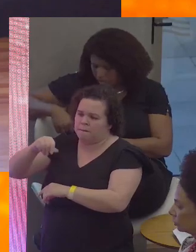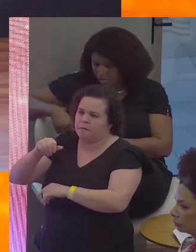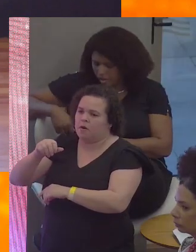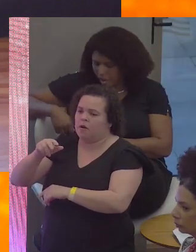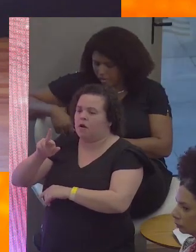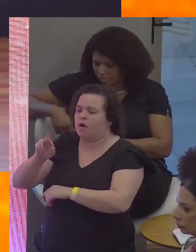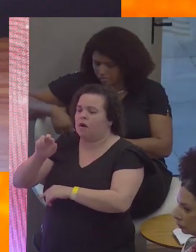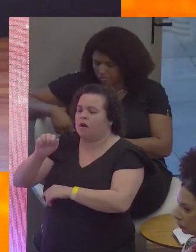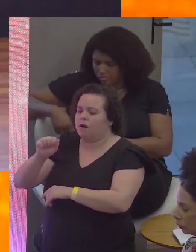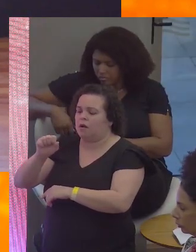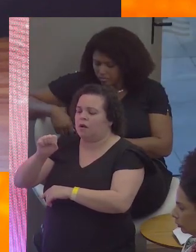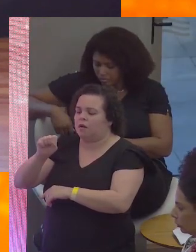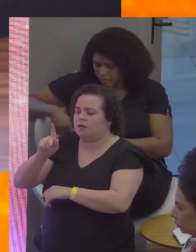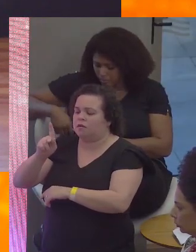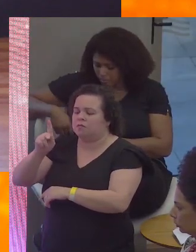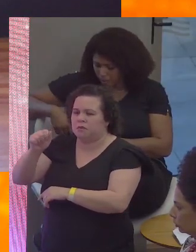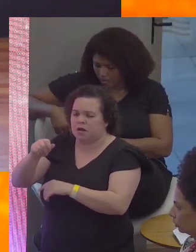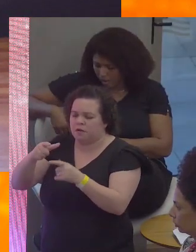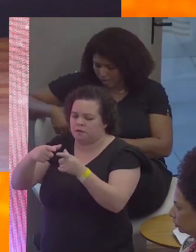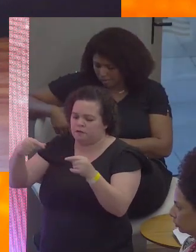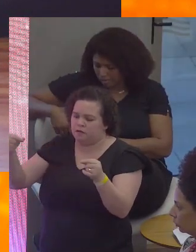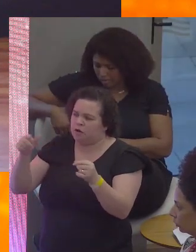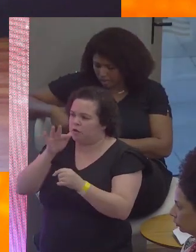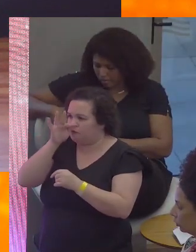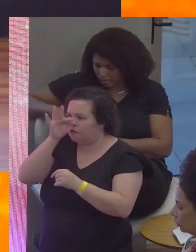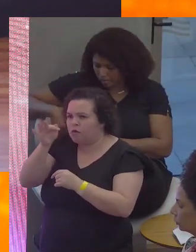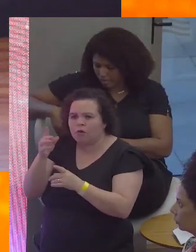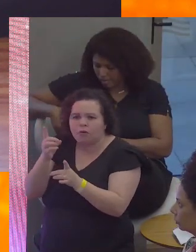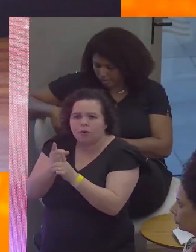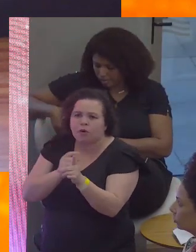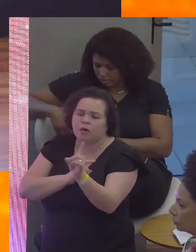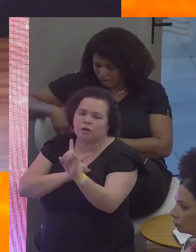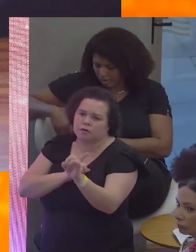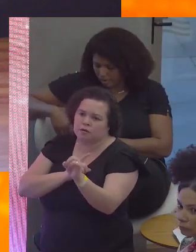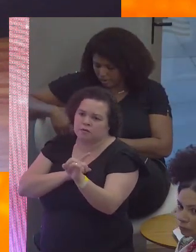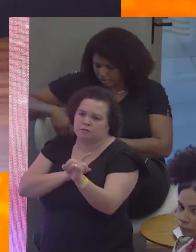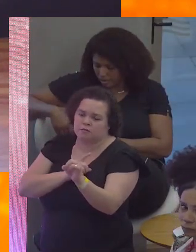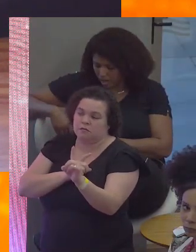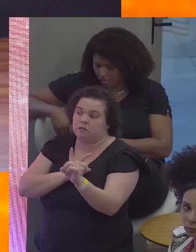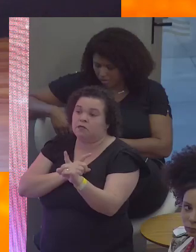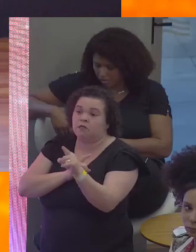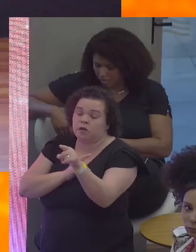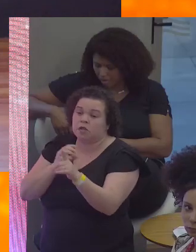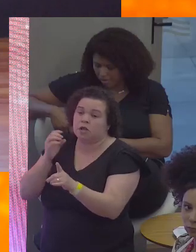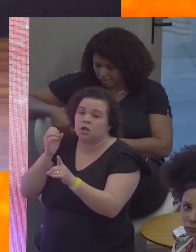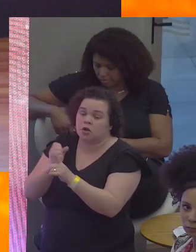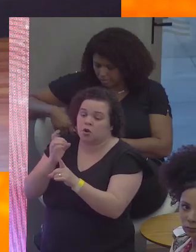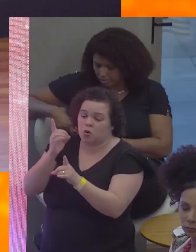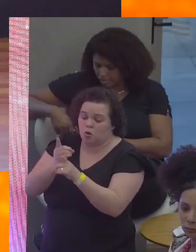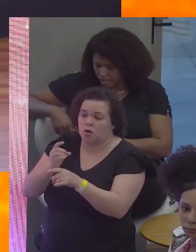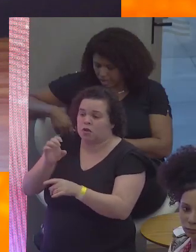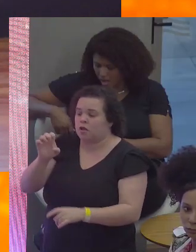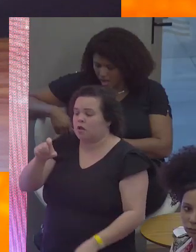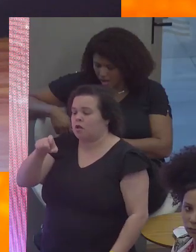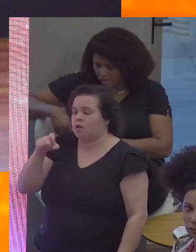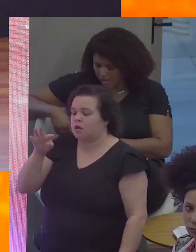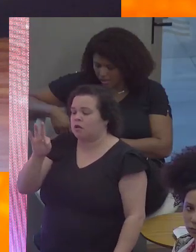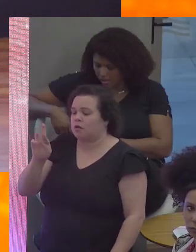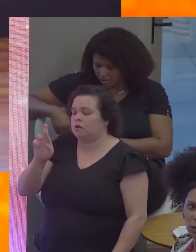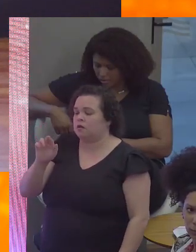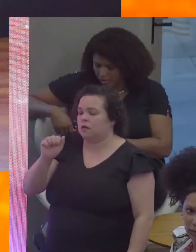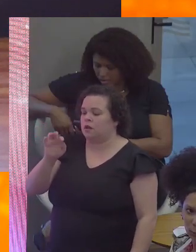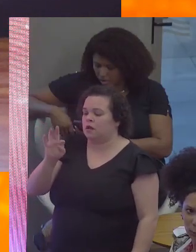o quê, folha, flor. Não vai encontrar, estou errada, Margarete. Você vai encontrar extrato seco padronizado com curcumina 1,